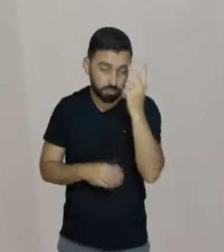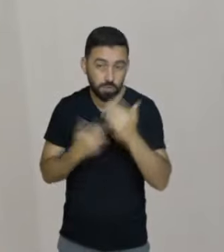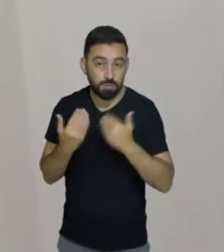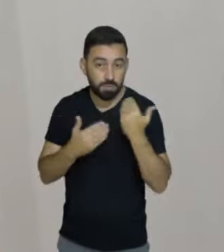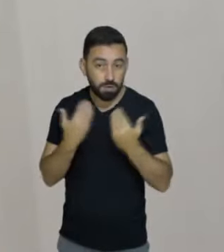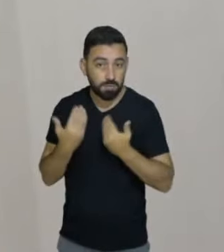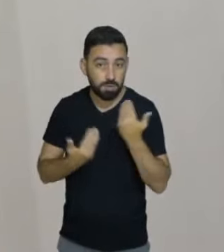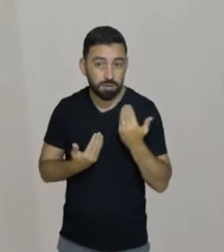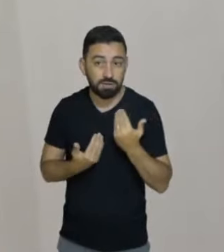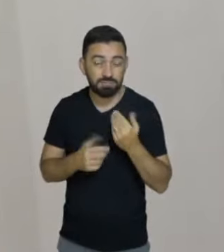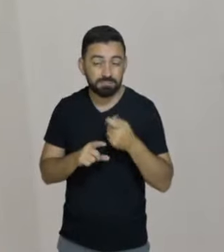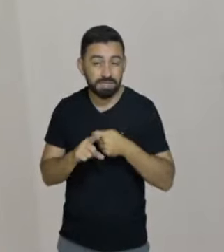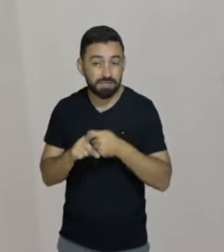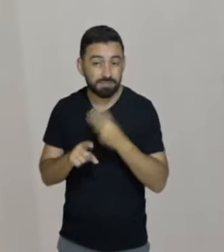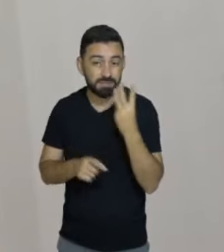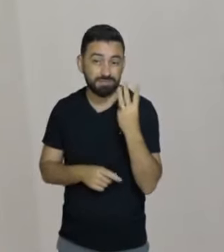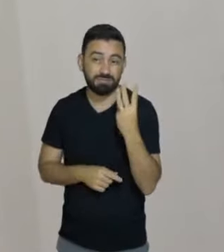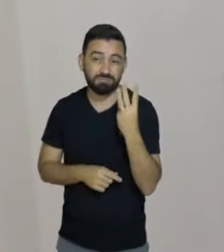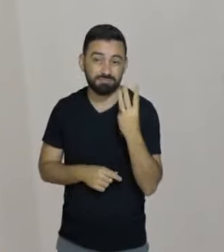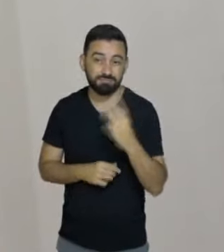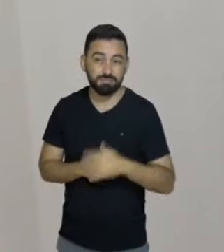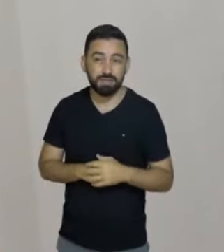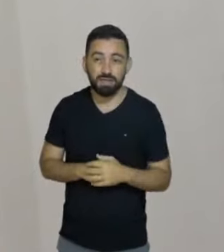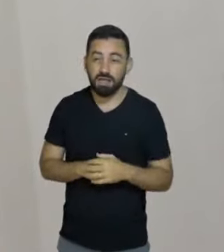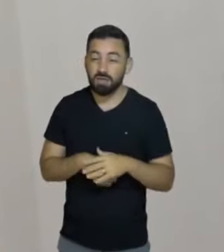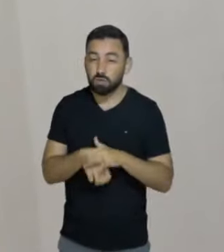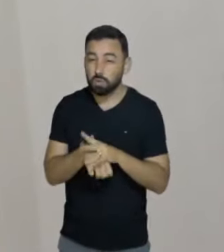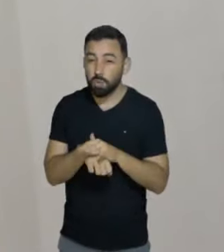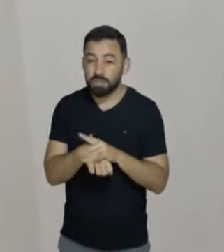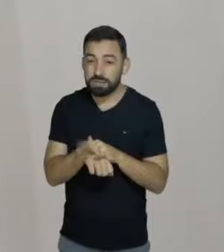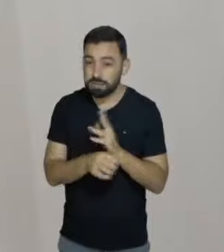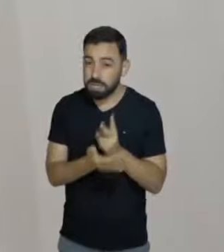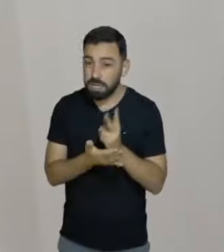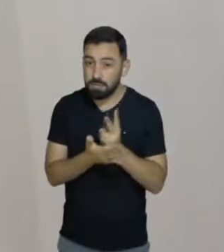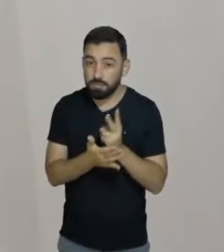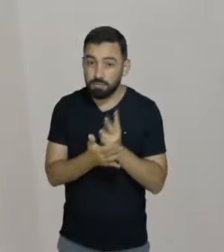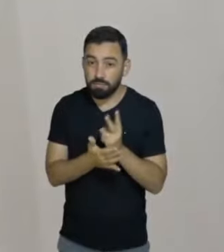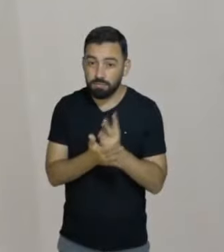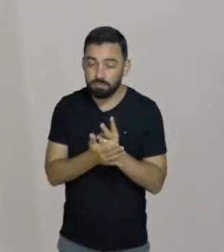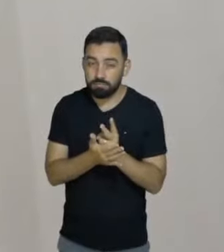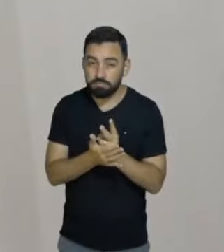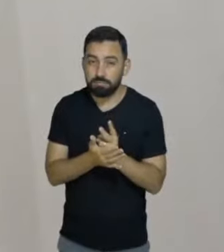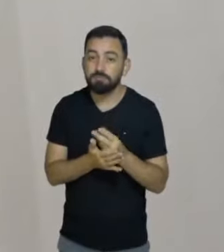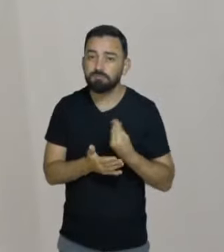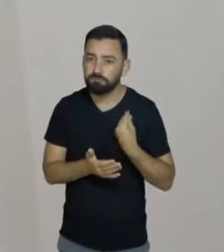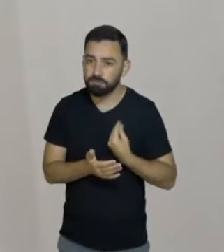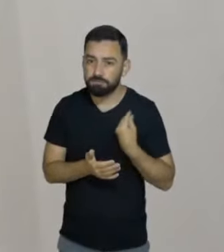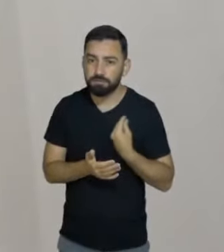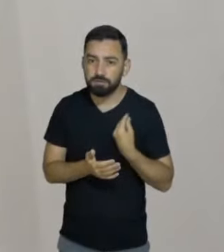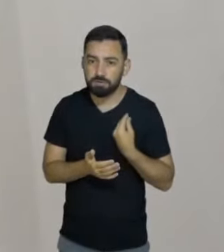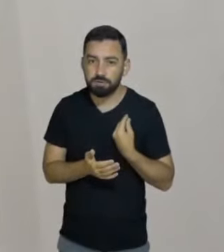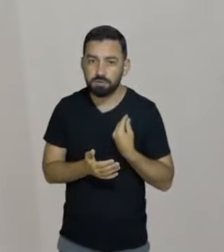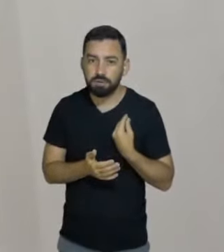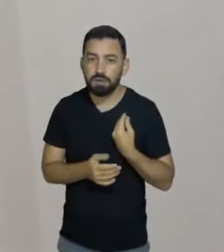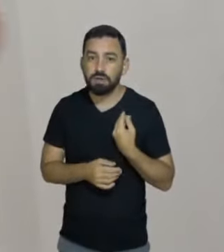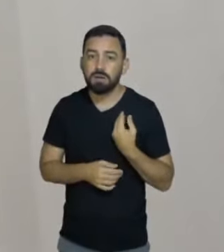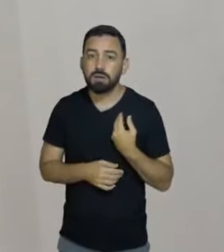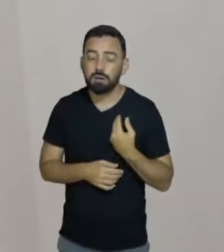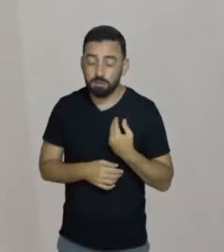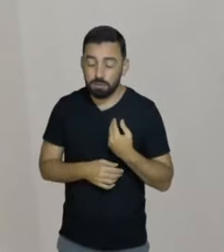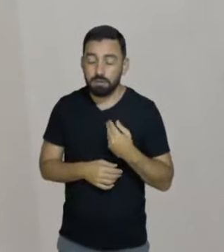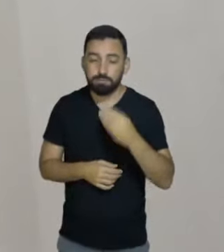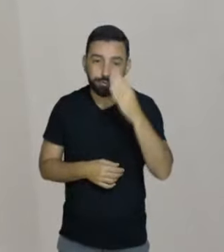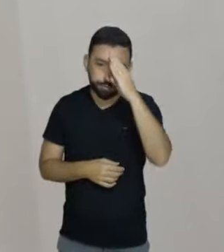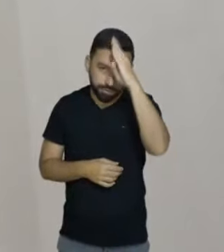menos de 3 meses. Essa doença nunca deixou de existir, ela sempre existiu. O presidente Bolsonaro, que tanto